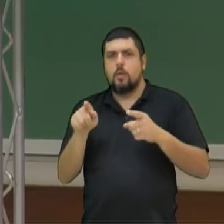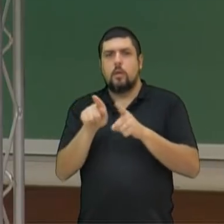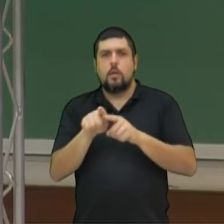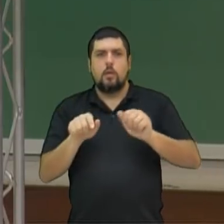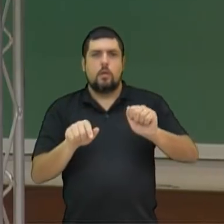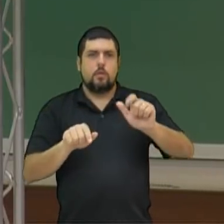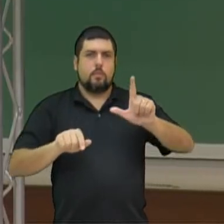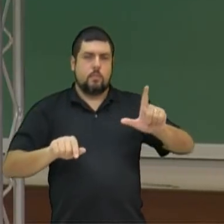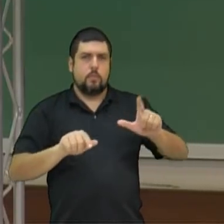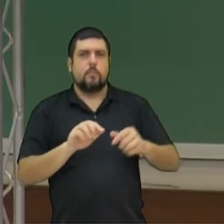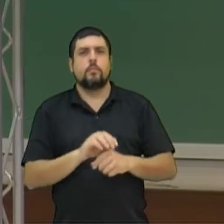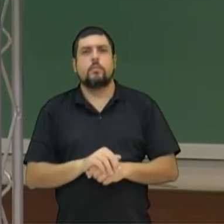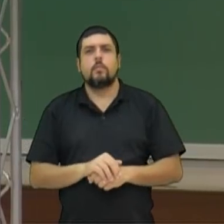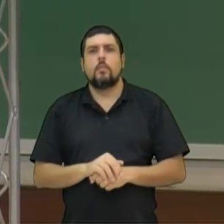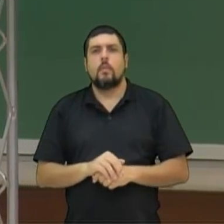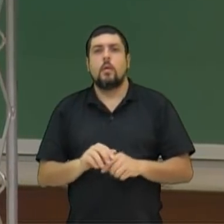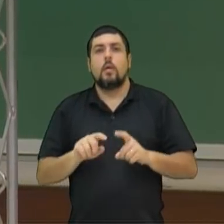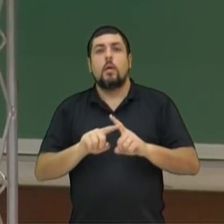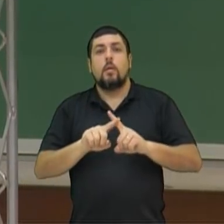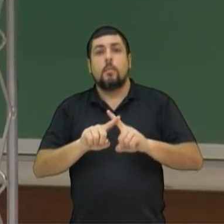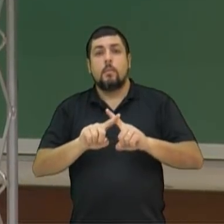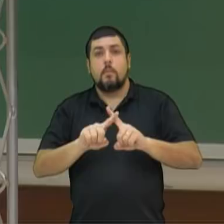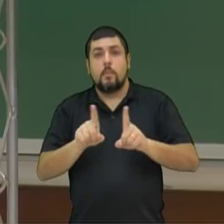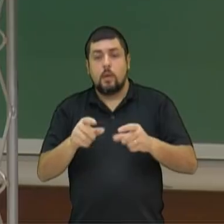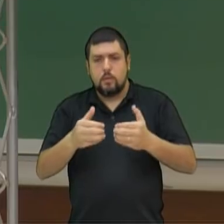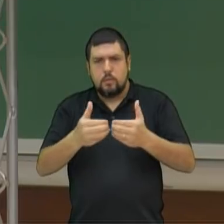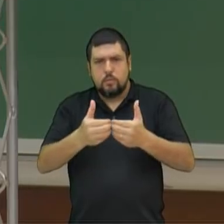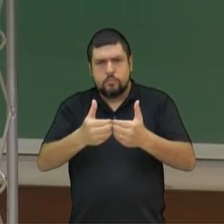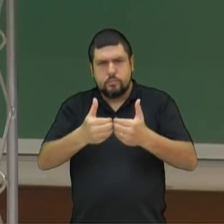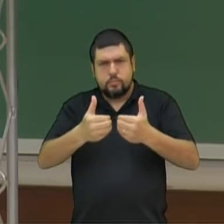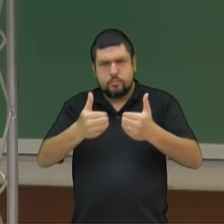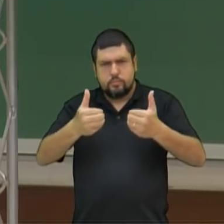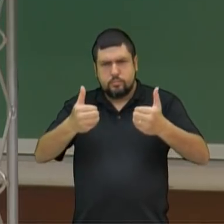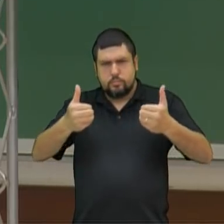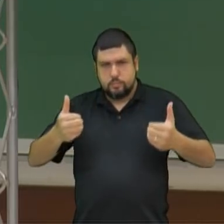alumínio. Só que se dissocia totalmente.